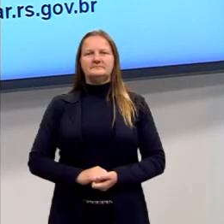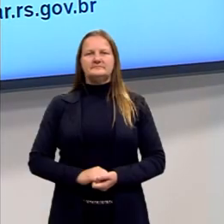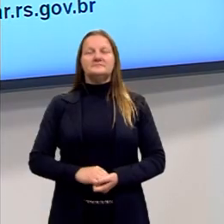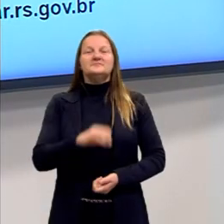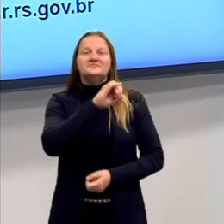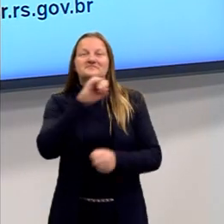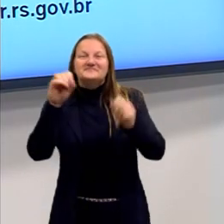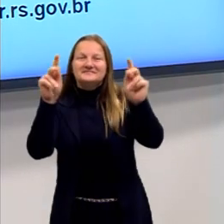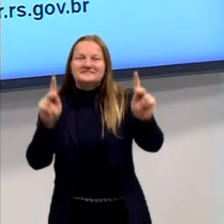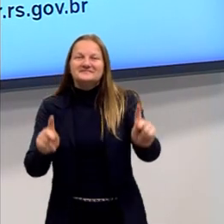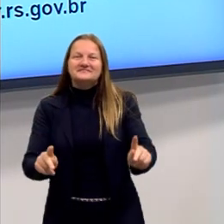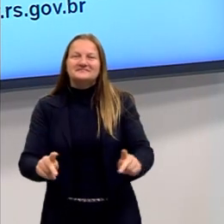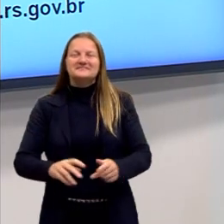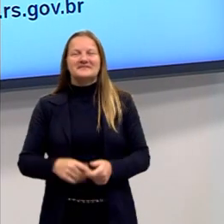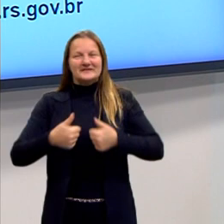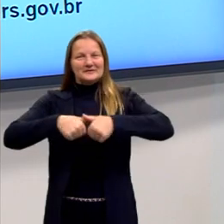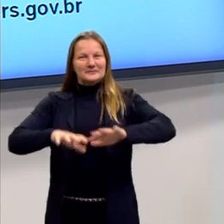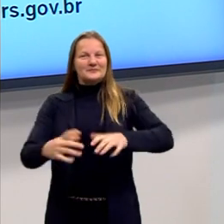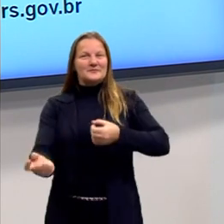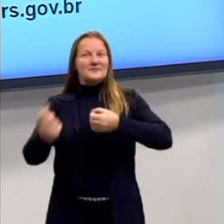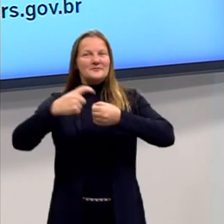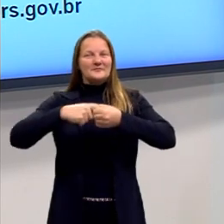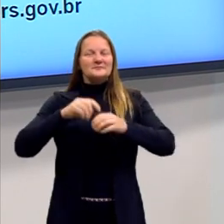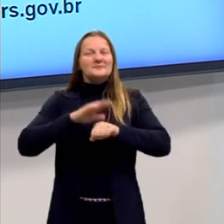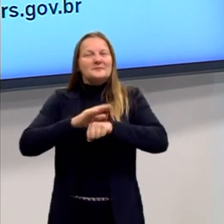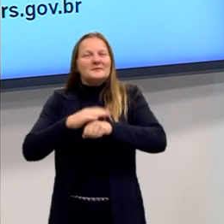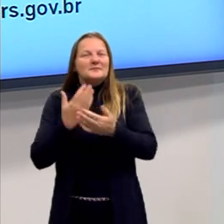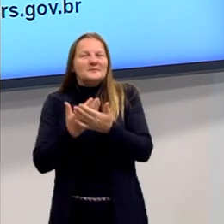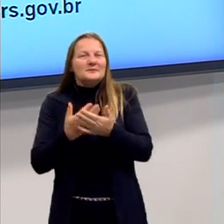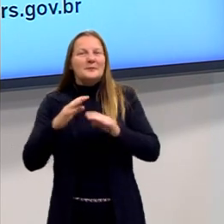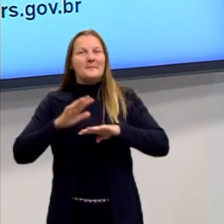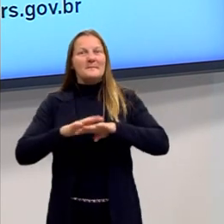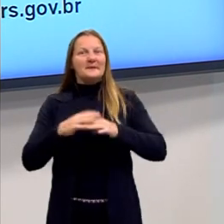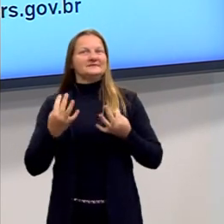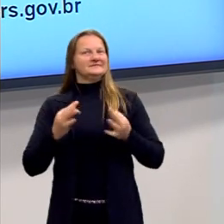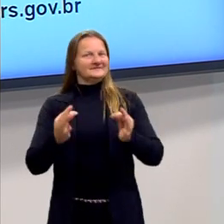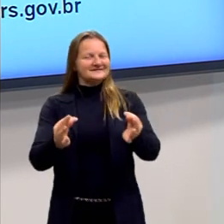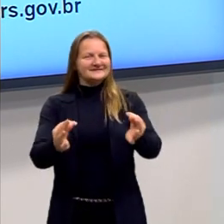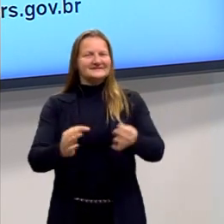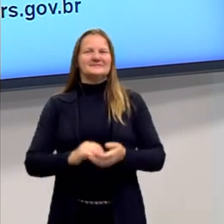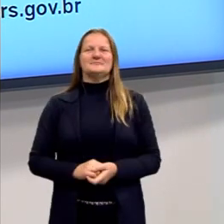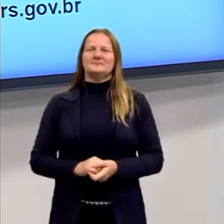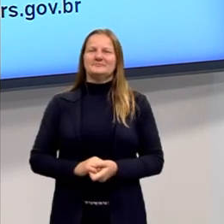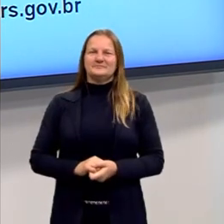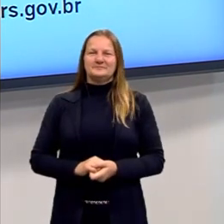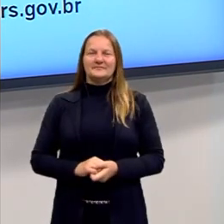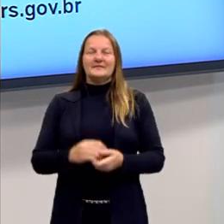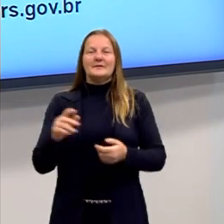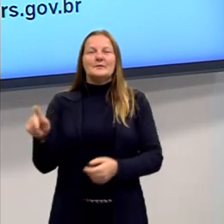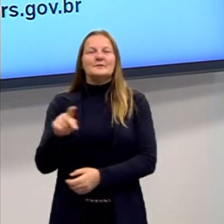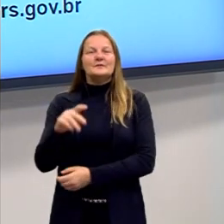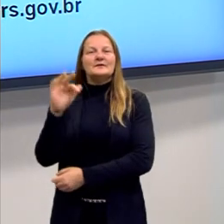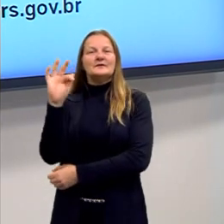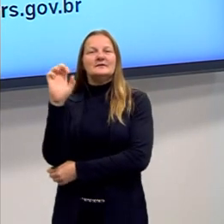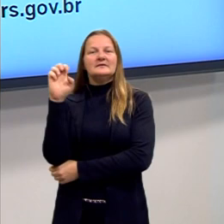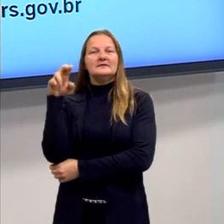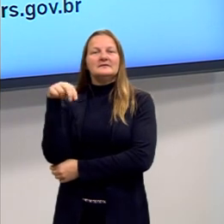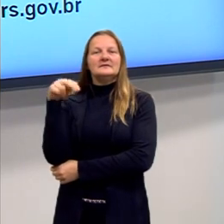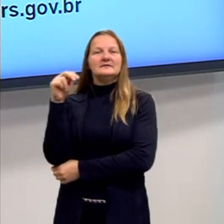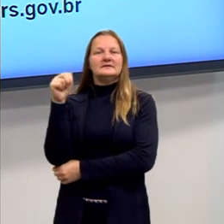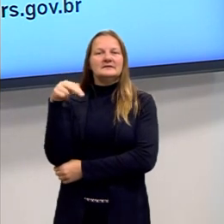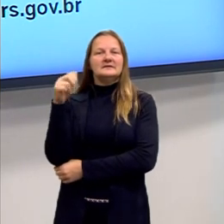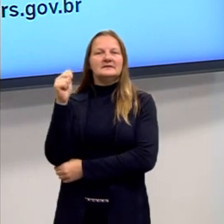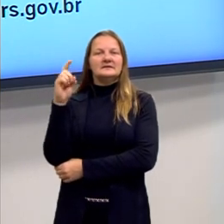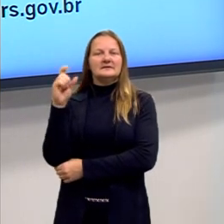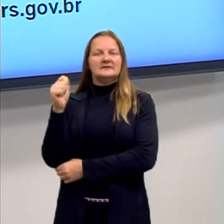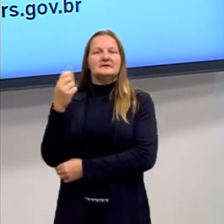oi pessoas estamos de volta para mais uma aula de matemática e suas Tecnologias eu sou Prof Fernanda